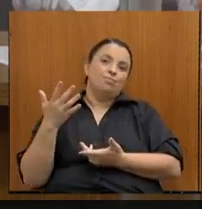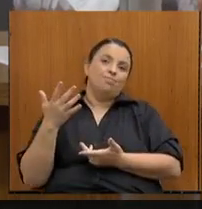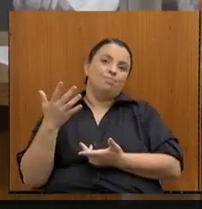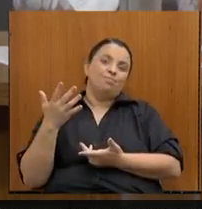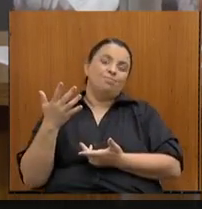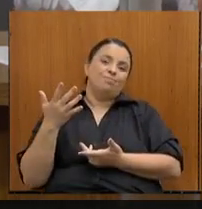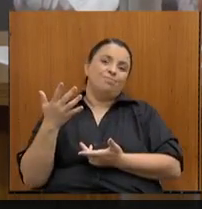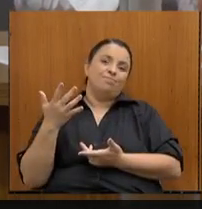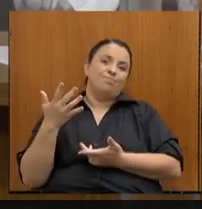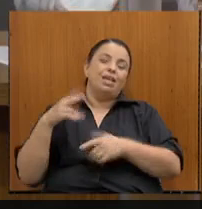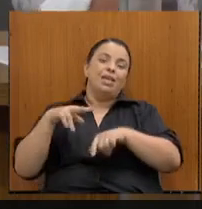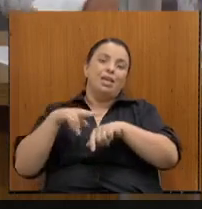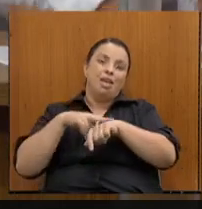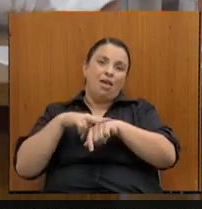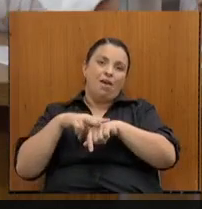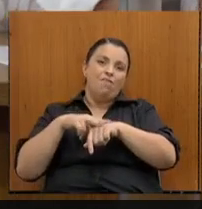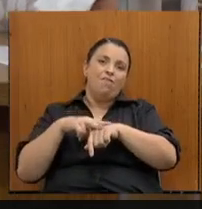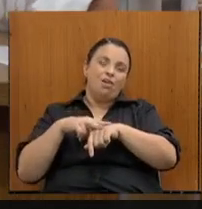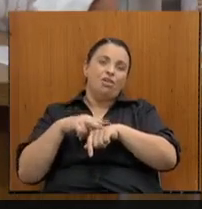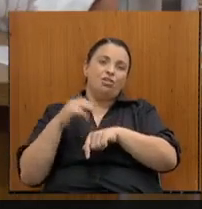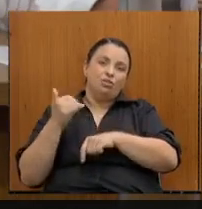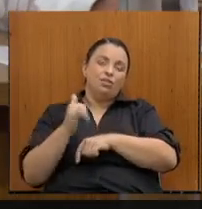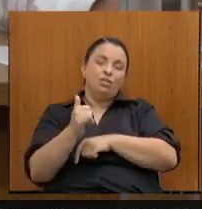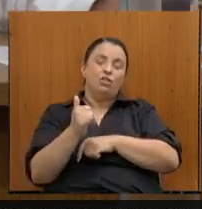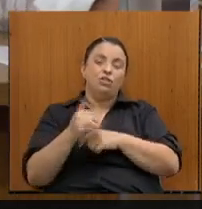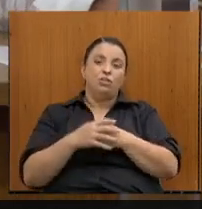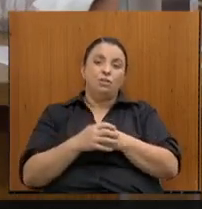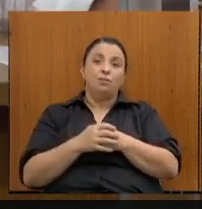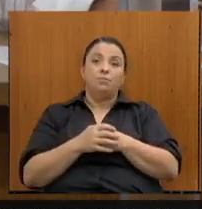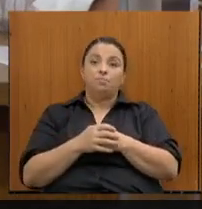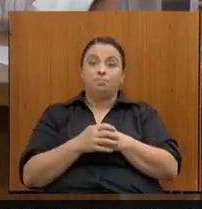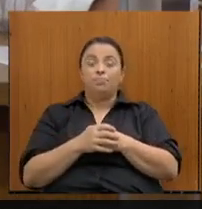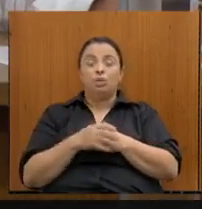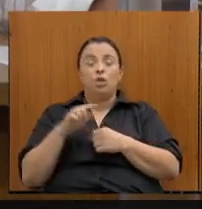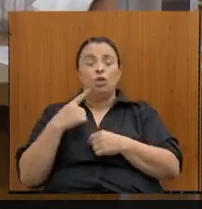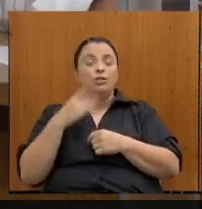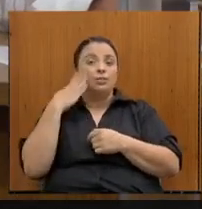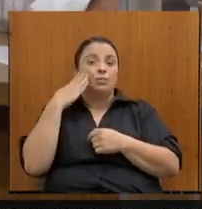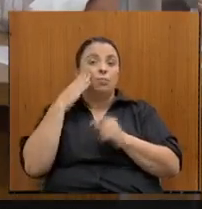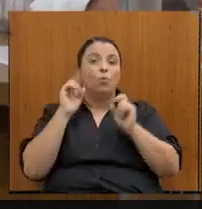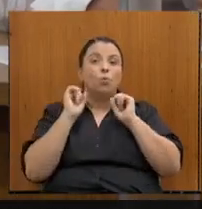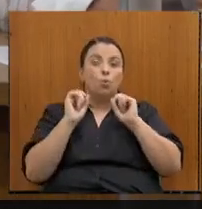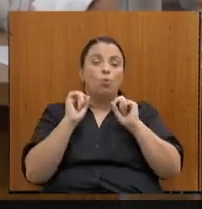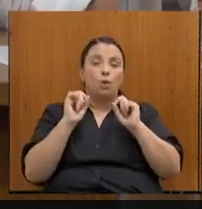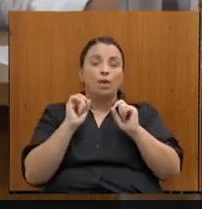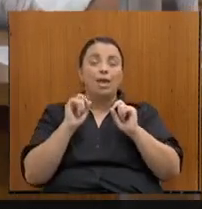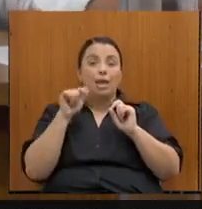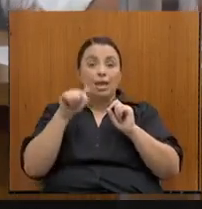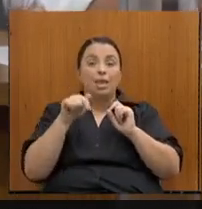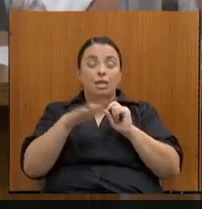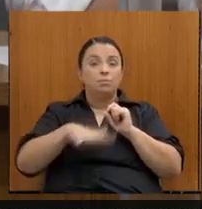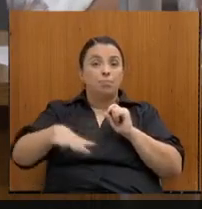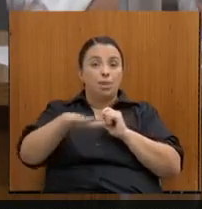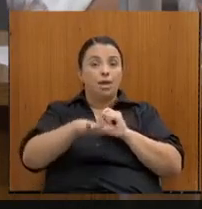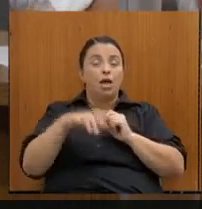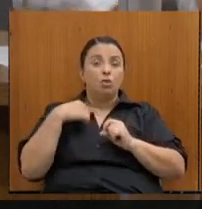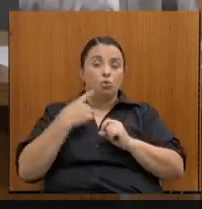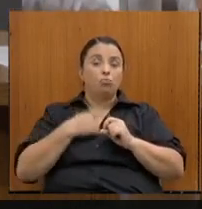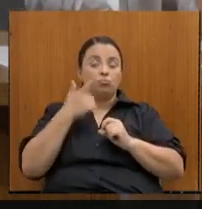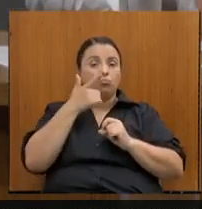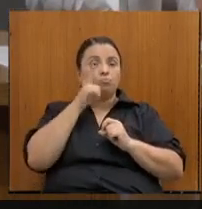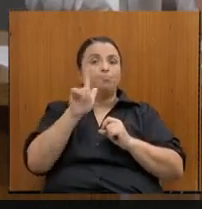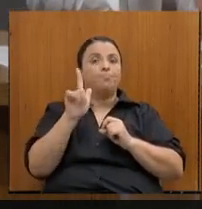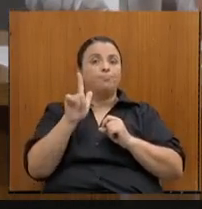é trazendo tudo que a gente tem dentro de casa a gente entende que dentro desse desse desse mercado a gente consegue ser sim